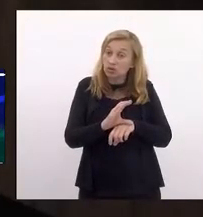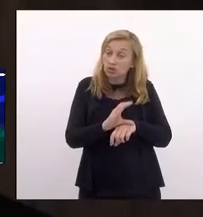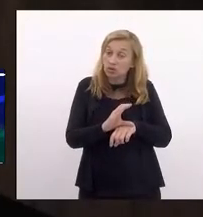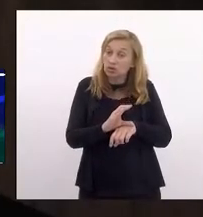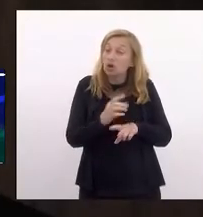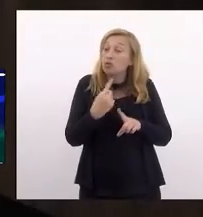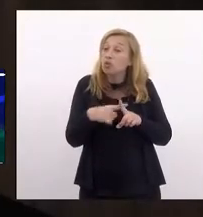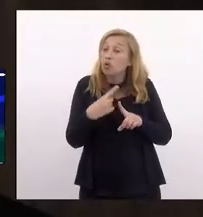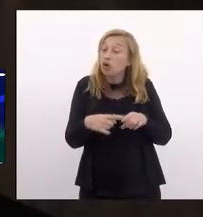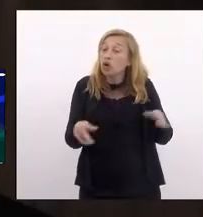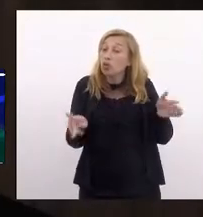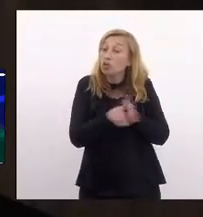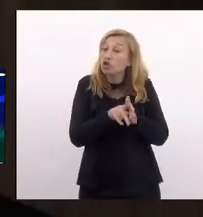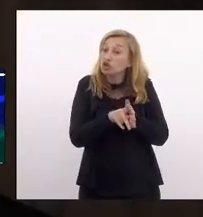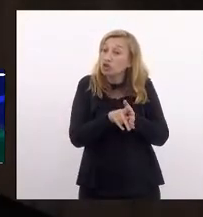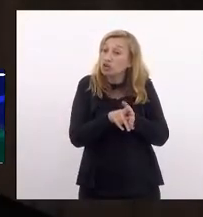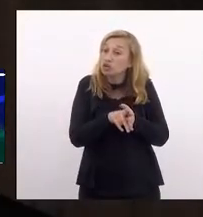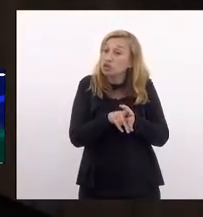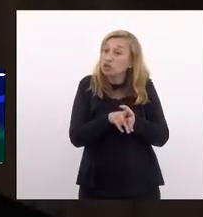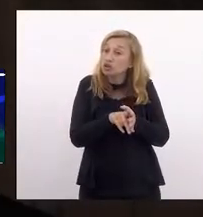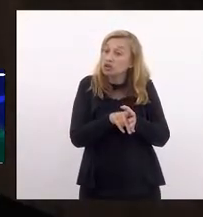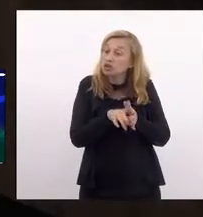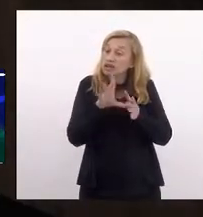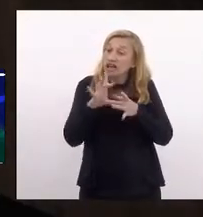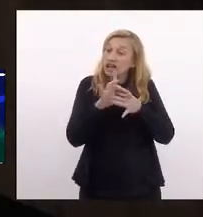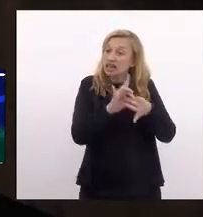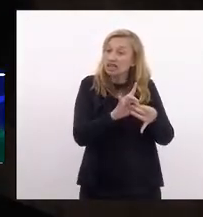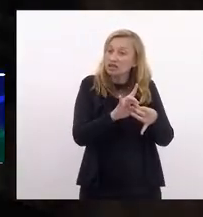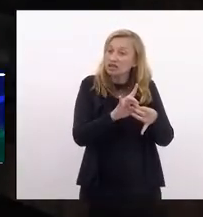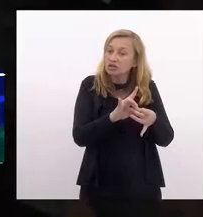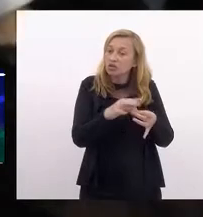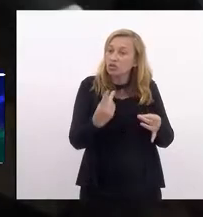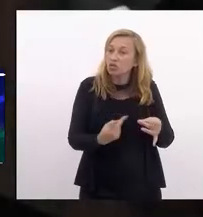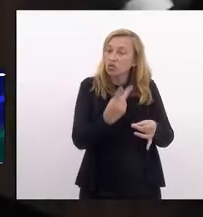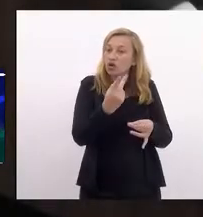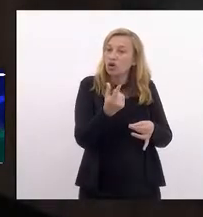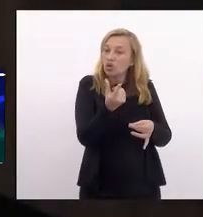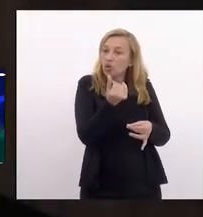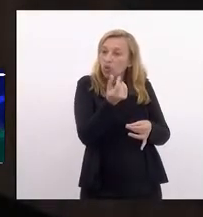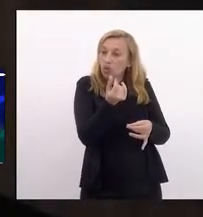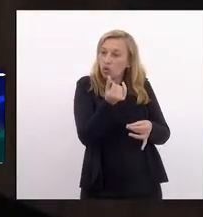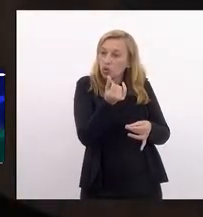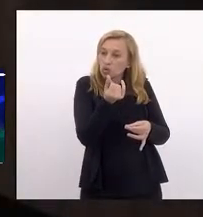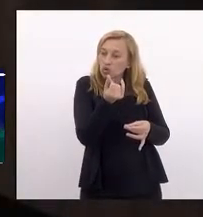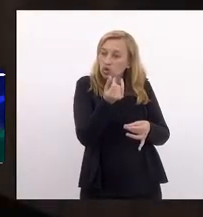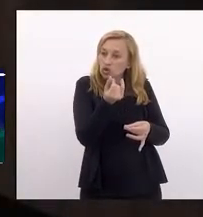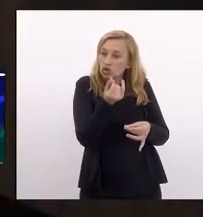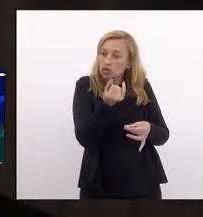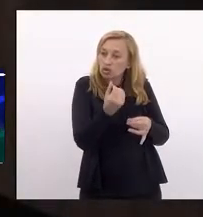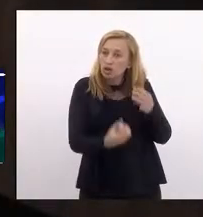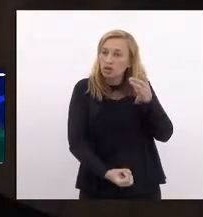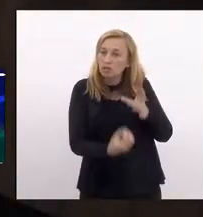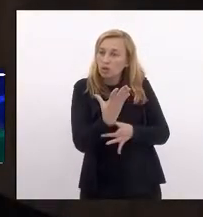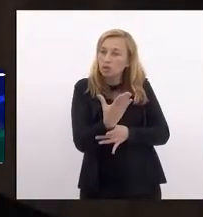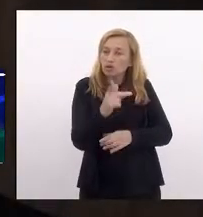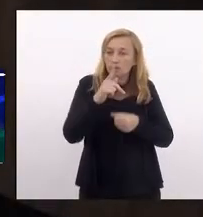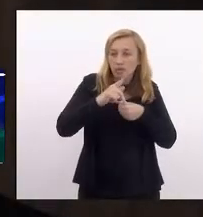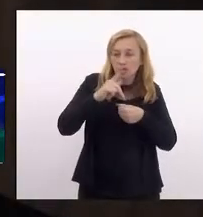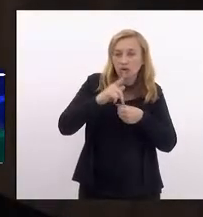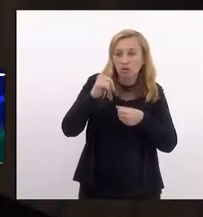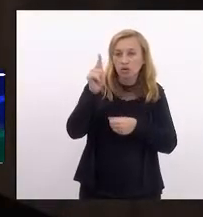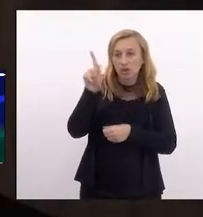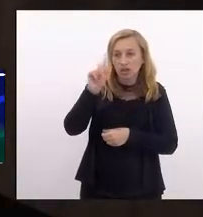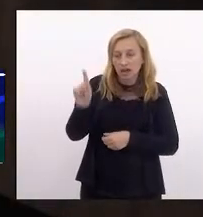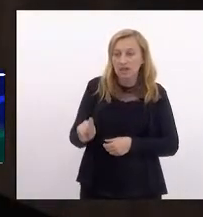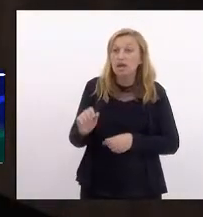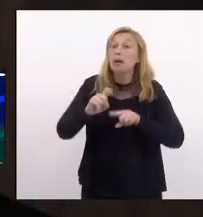porque o projeto tá ligando o valor da taxa para a produção de petróleo e